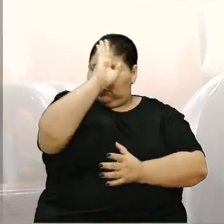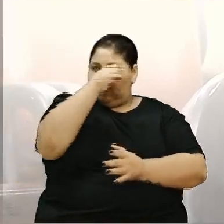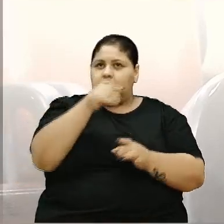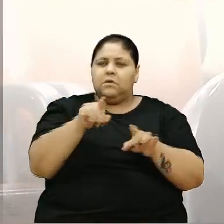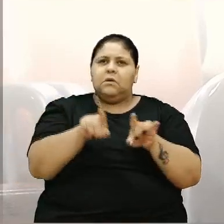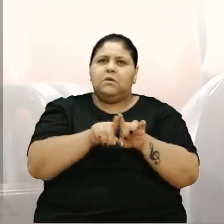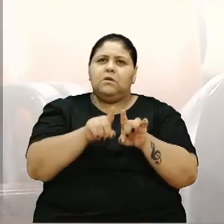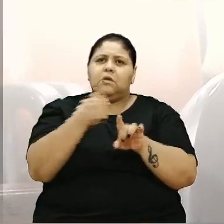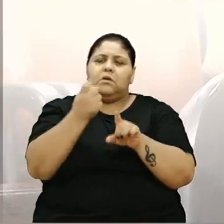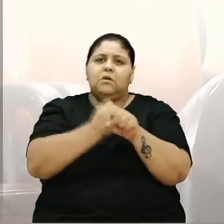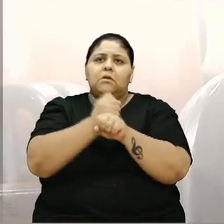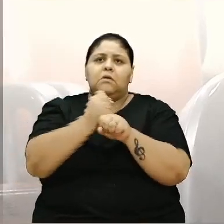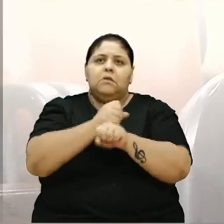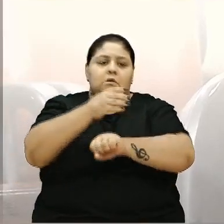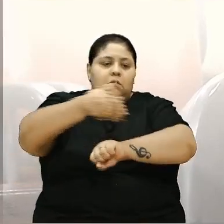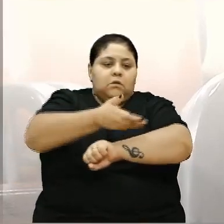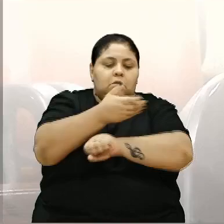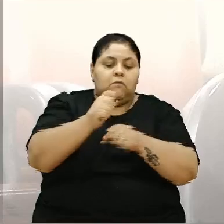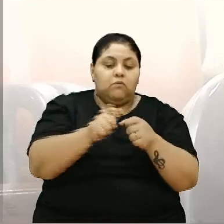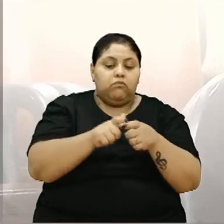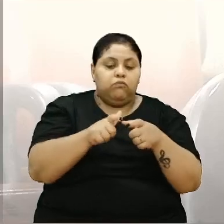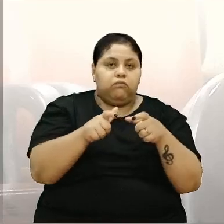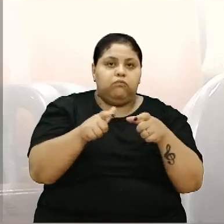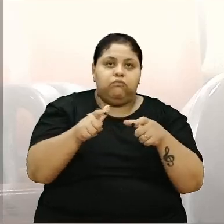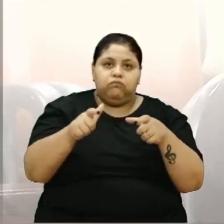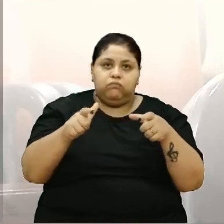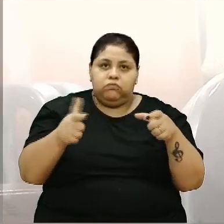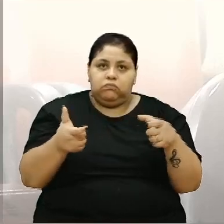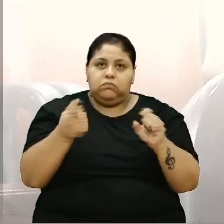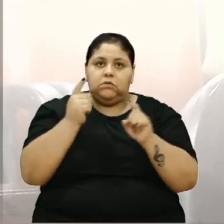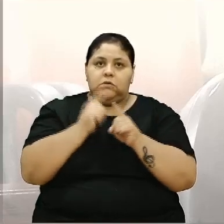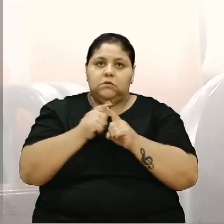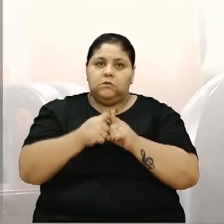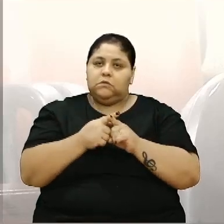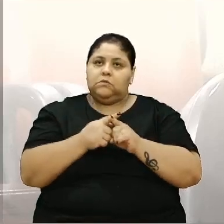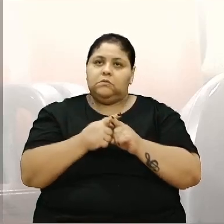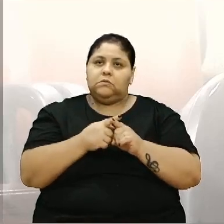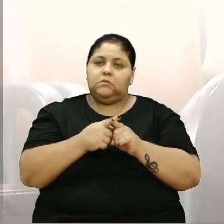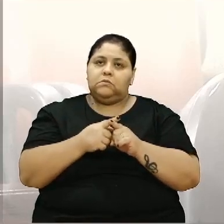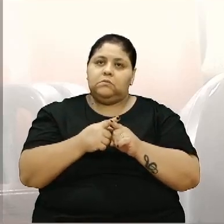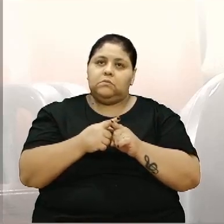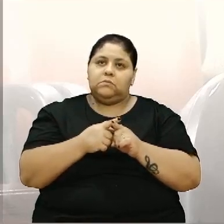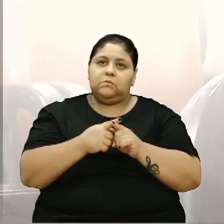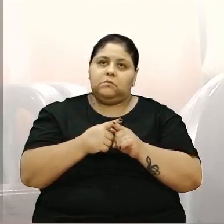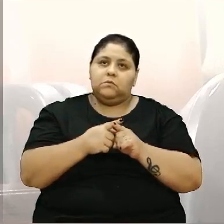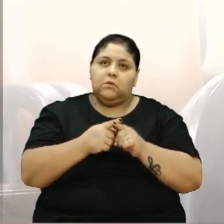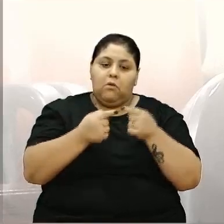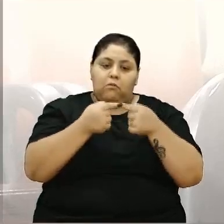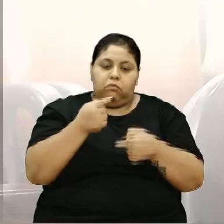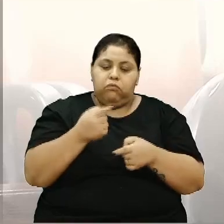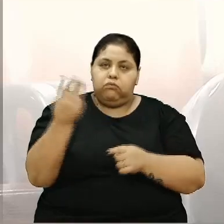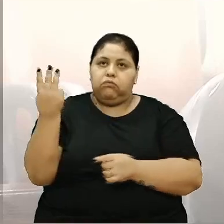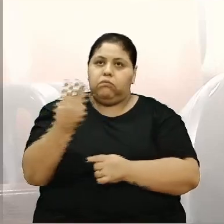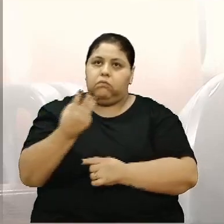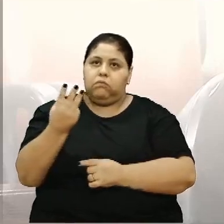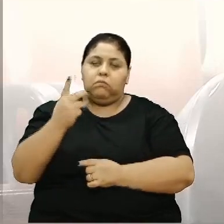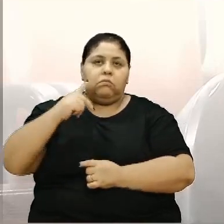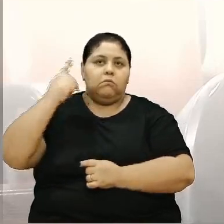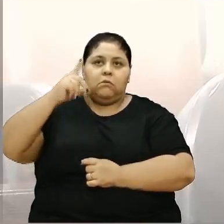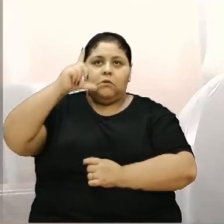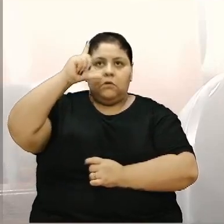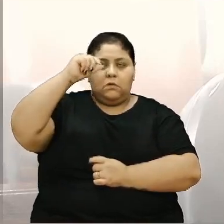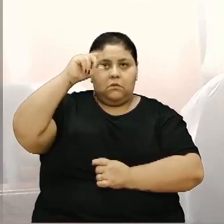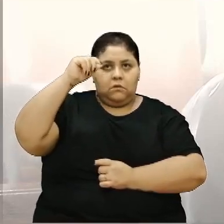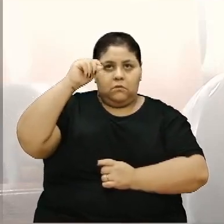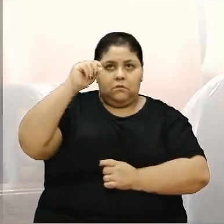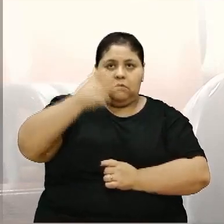ano está cobrando de um buraco que aumentou cada vez mais por causa, né, de uma ineficiência. E a terceira coisa, o vereador Descalco, que eu e o senhor